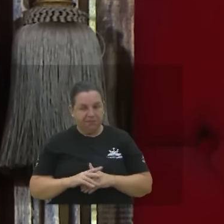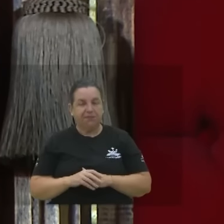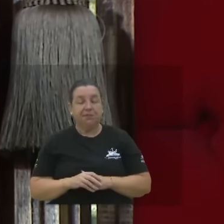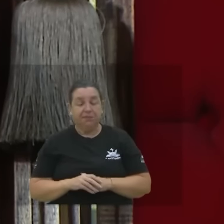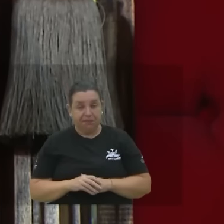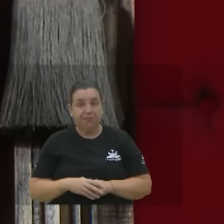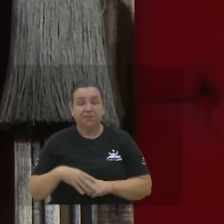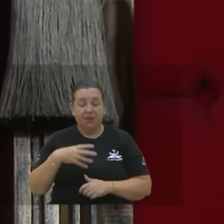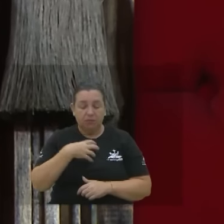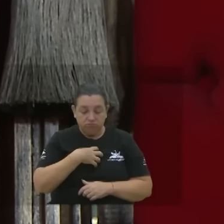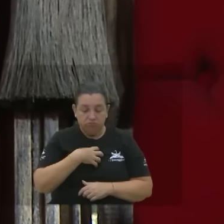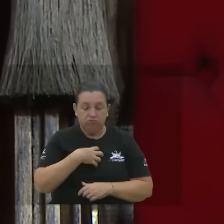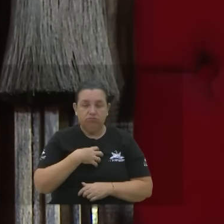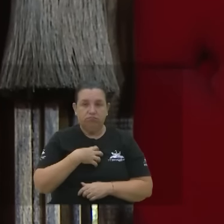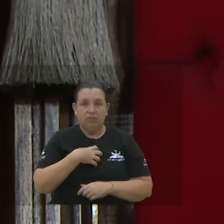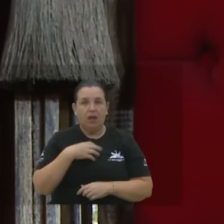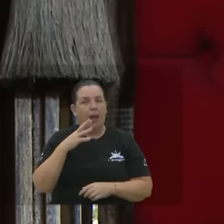é um ato de amor.